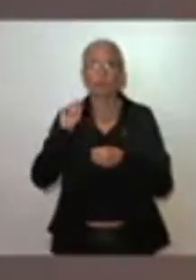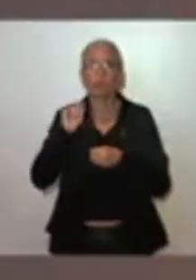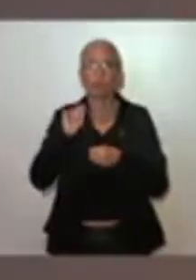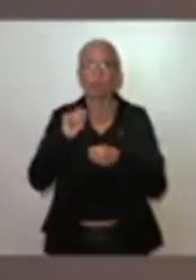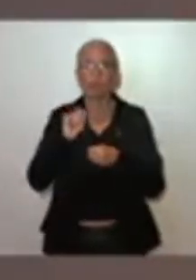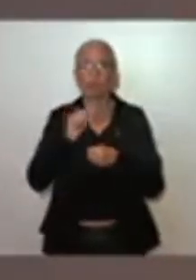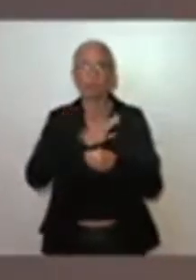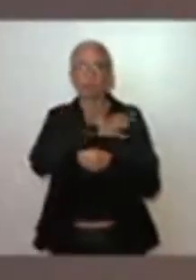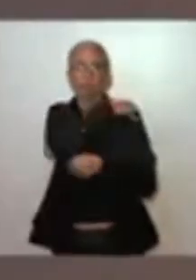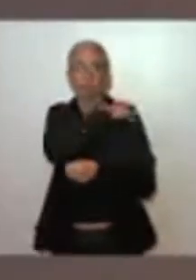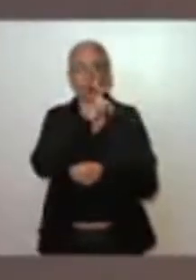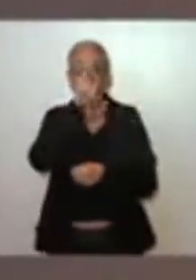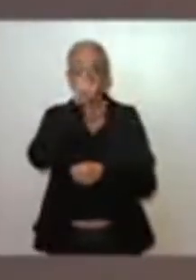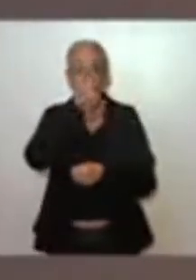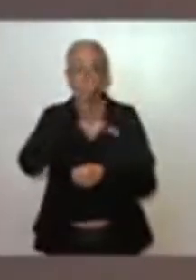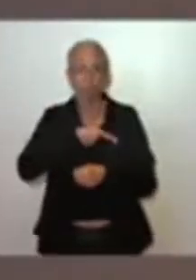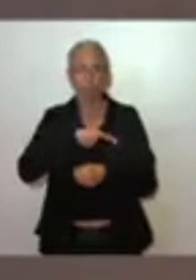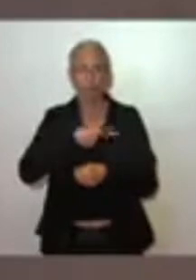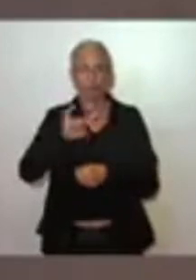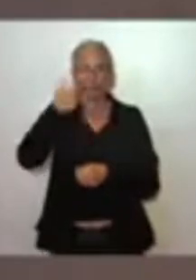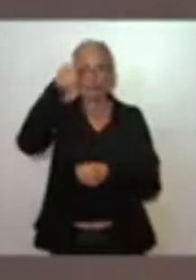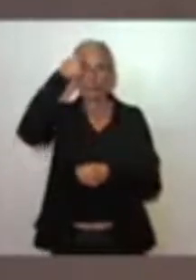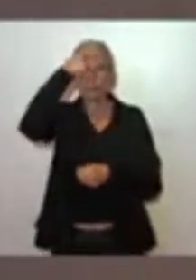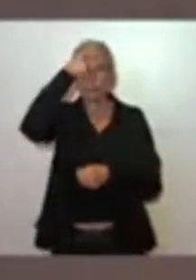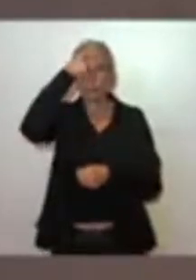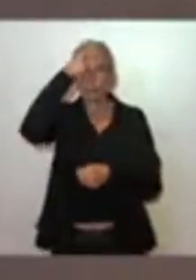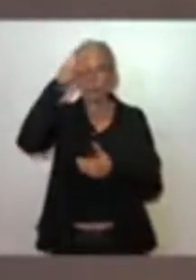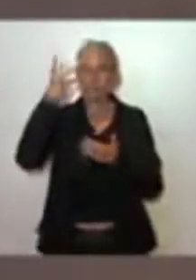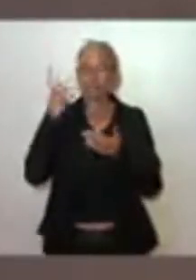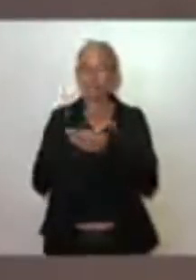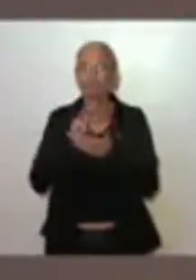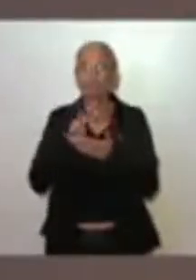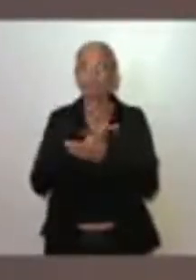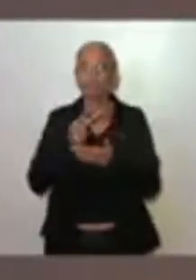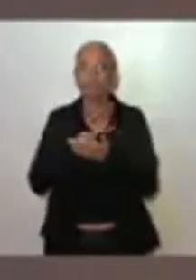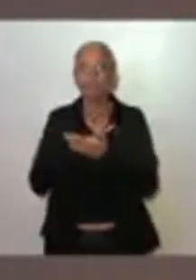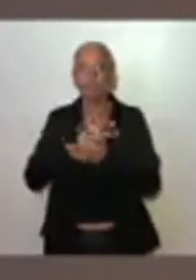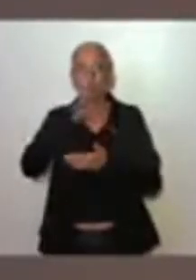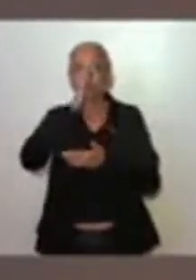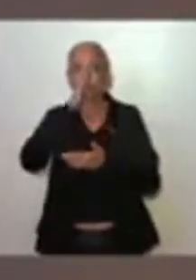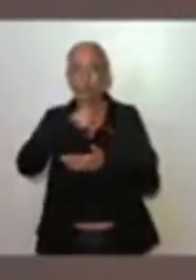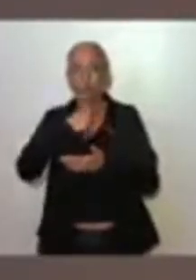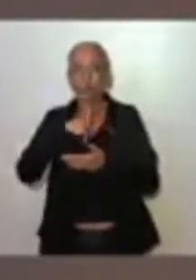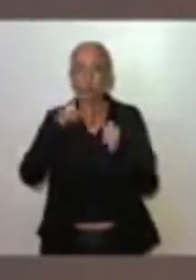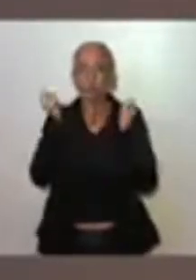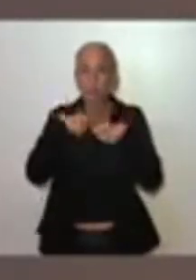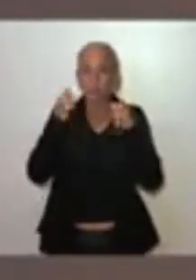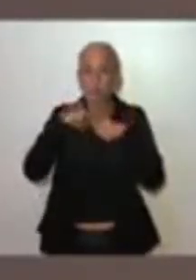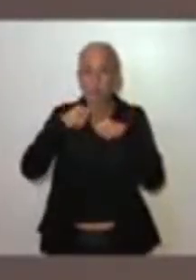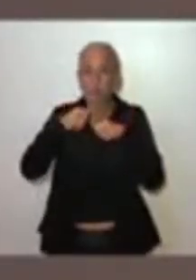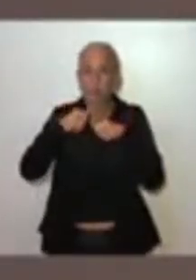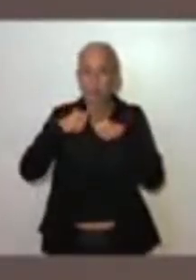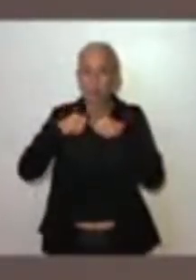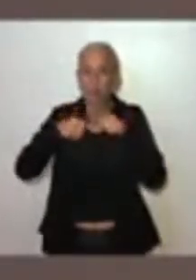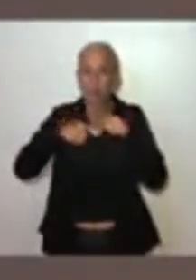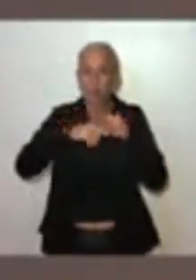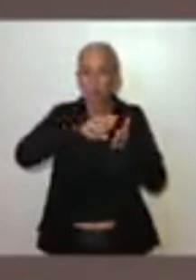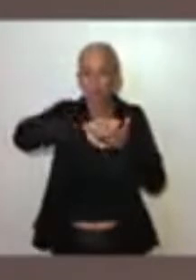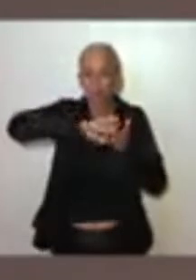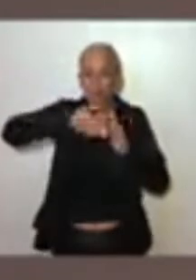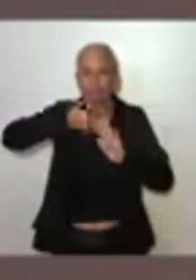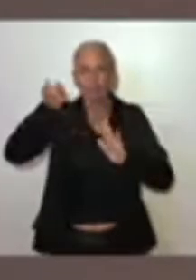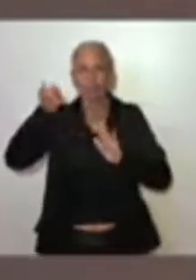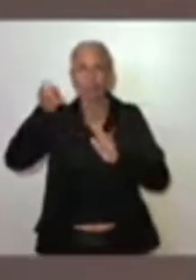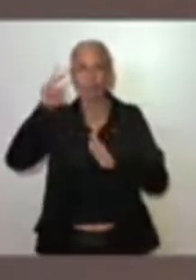ditadura só mentes pervertidas que precisam ser enfrentadas e empurrados para a margem da